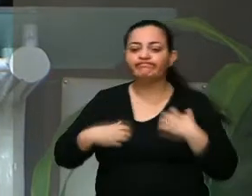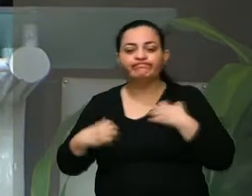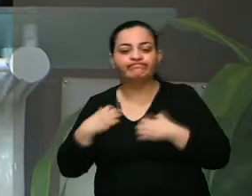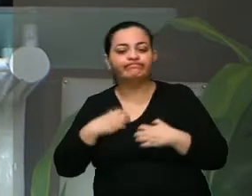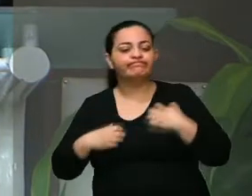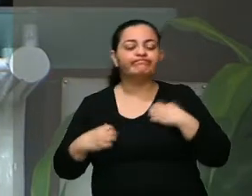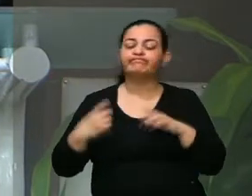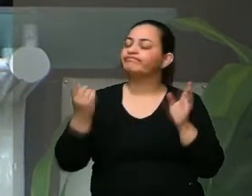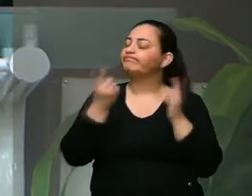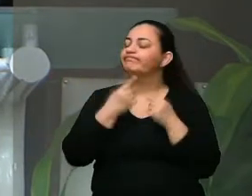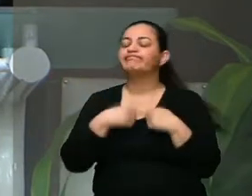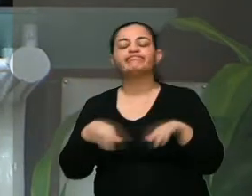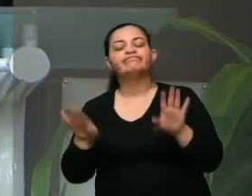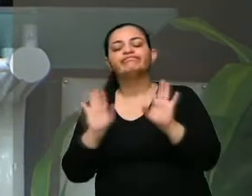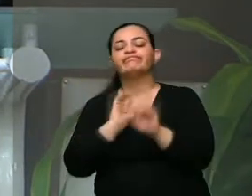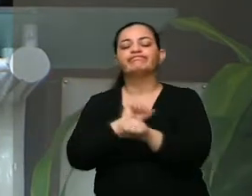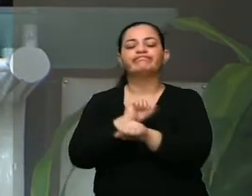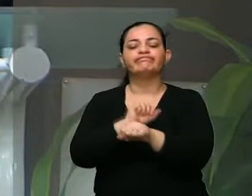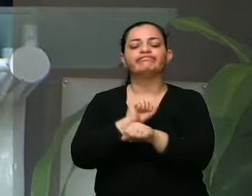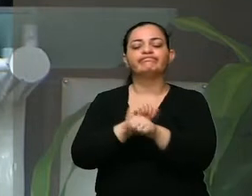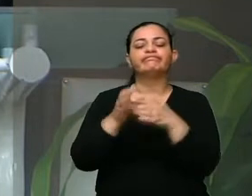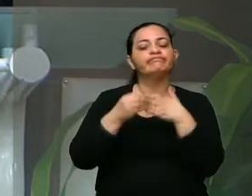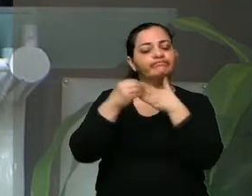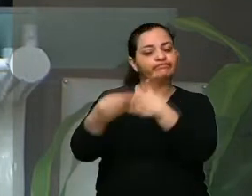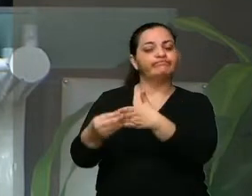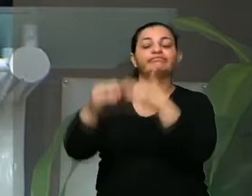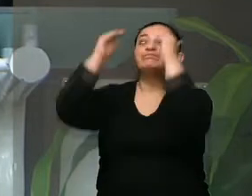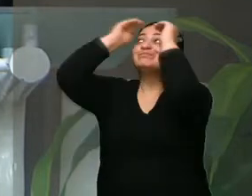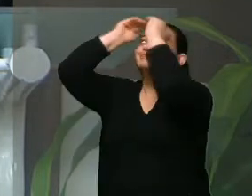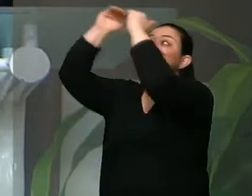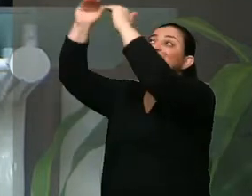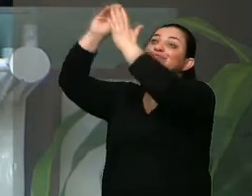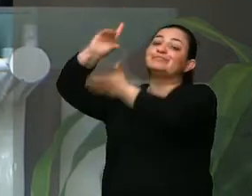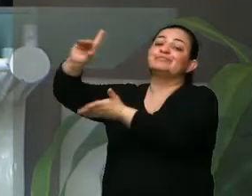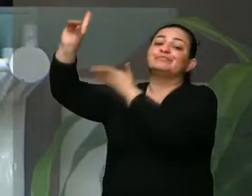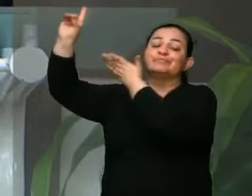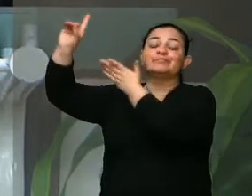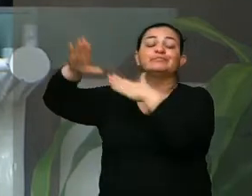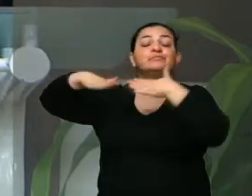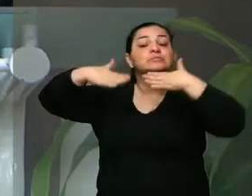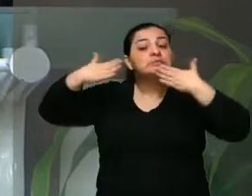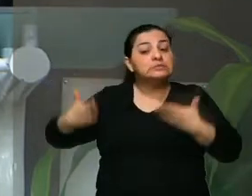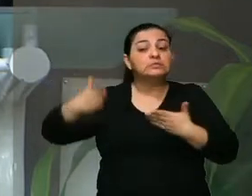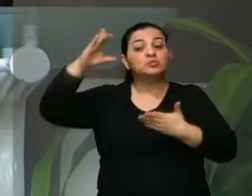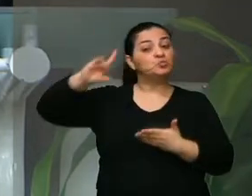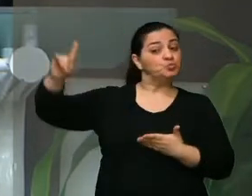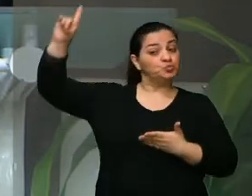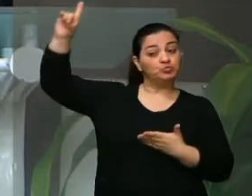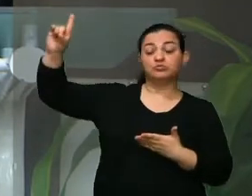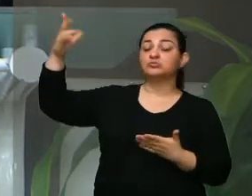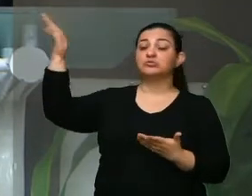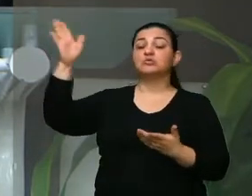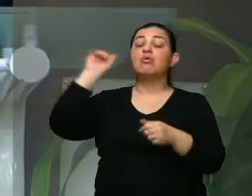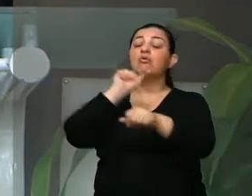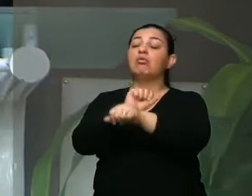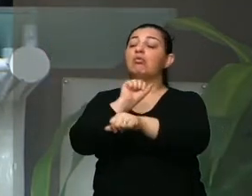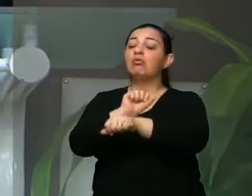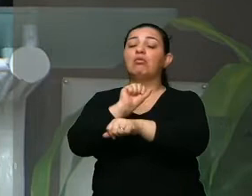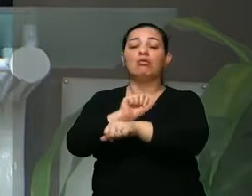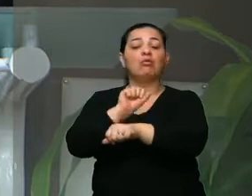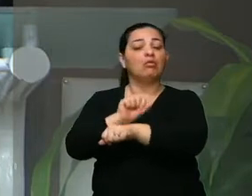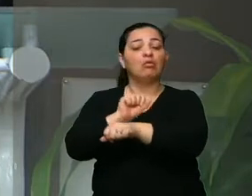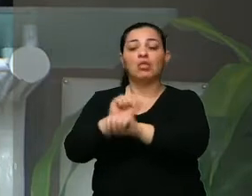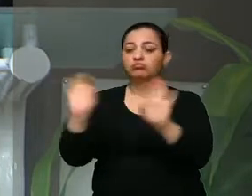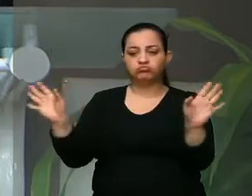paramos pra seguir a orientação de deus e deus irmãos ele não está parado